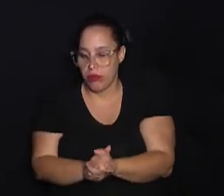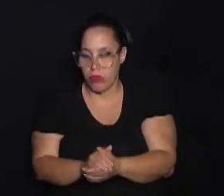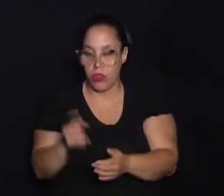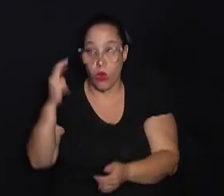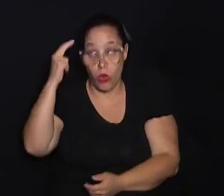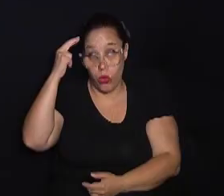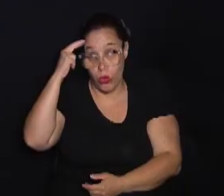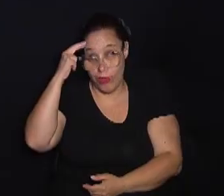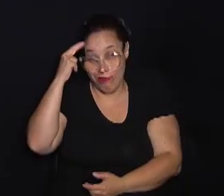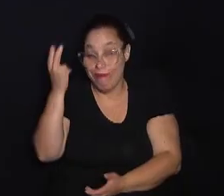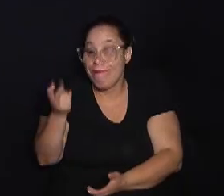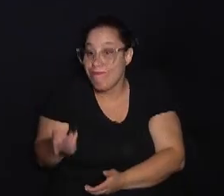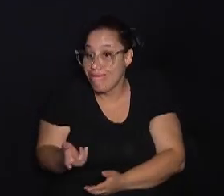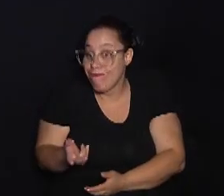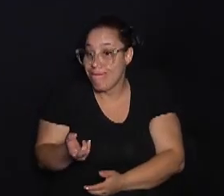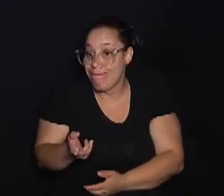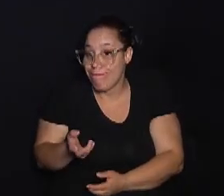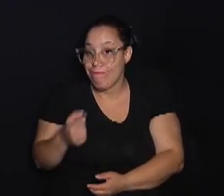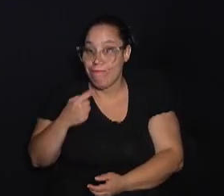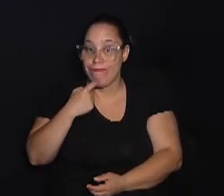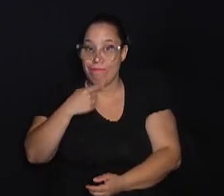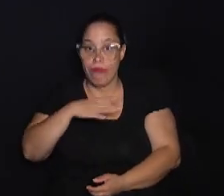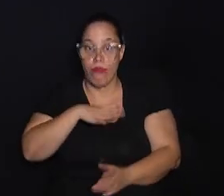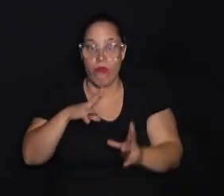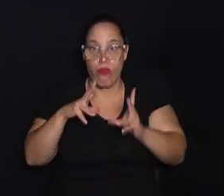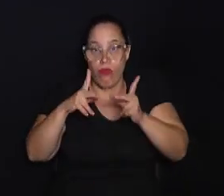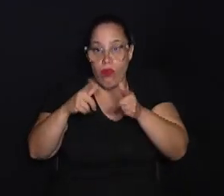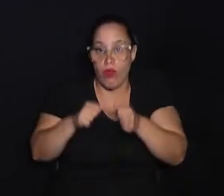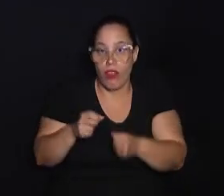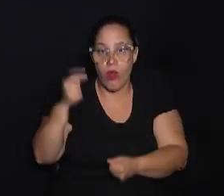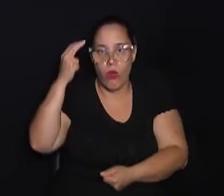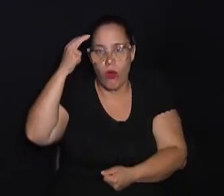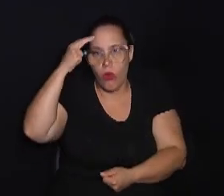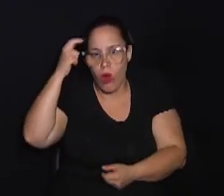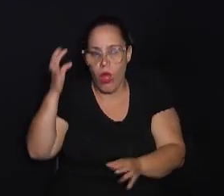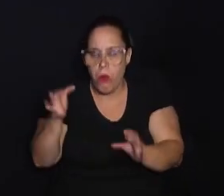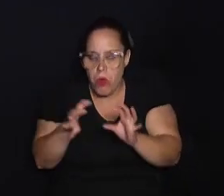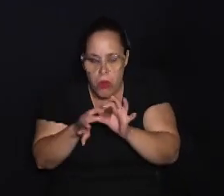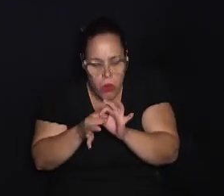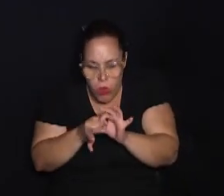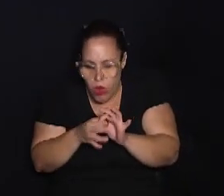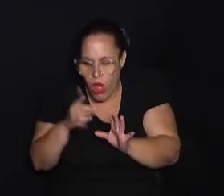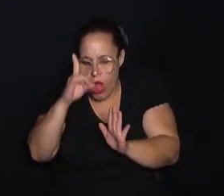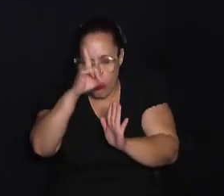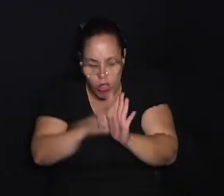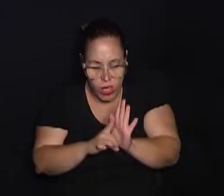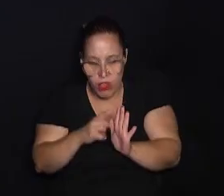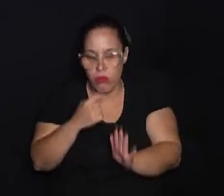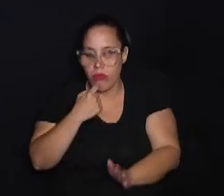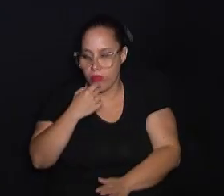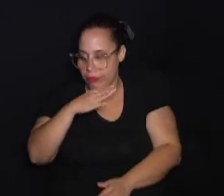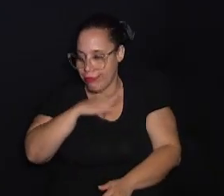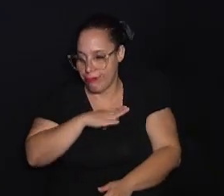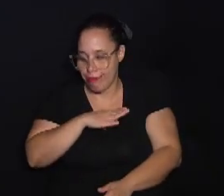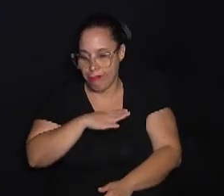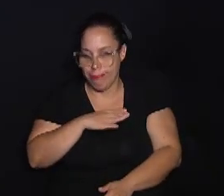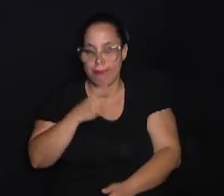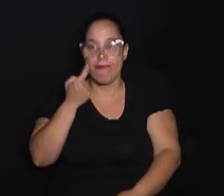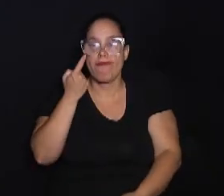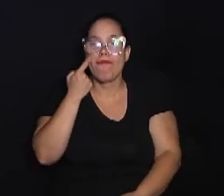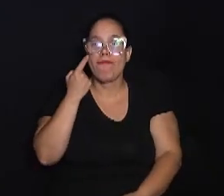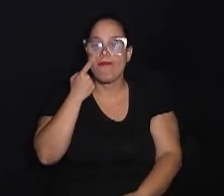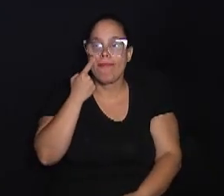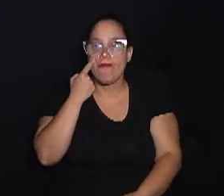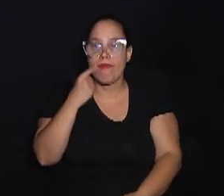cultura, a cidade como um todo, a gente precisa, a cultura ela está muito vinculada ao direito à cidade. Então, veja, se a gente